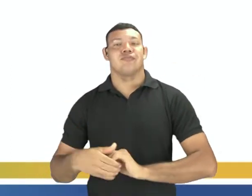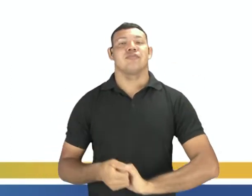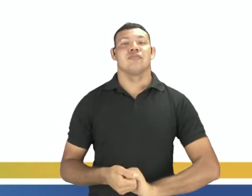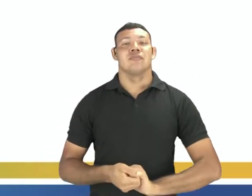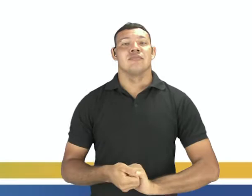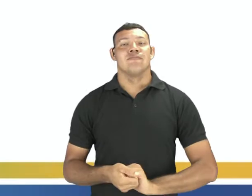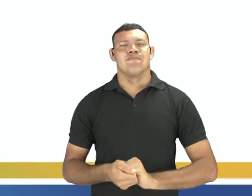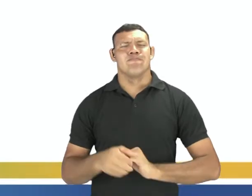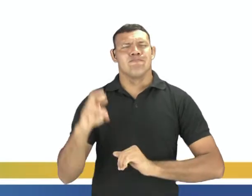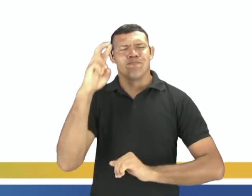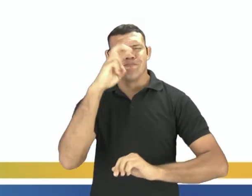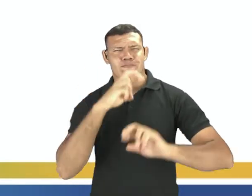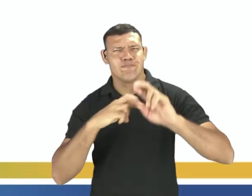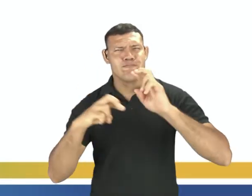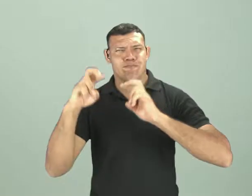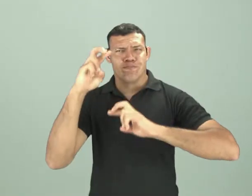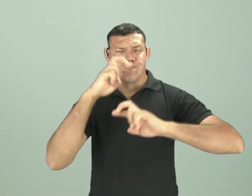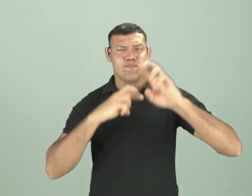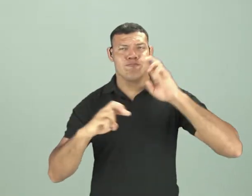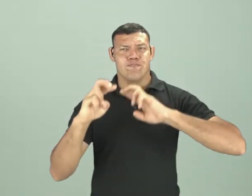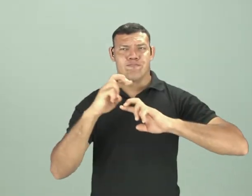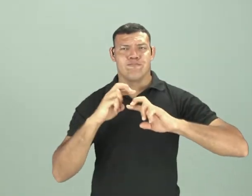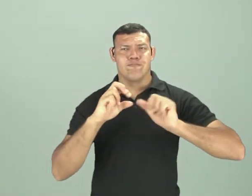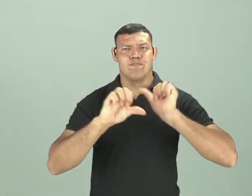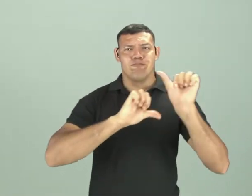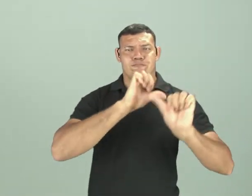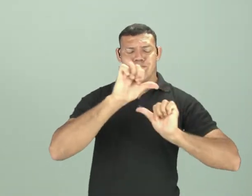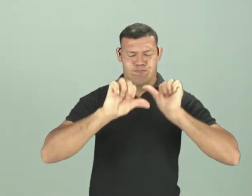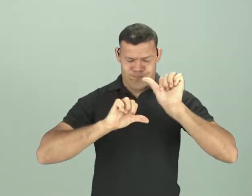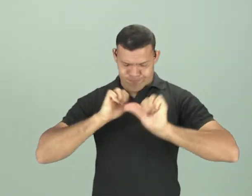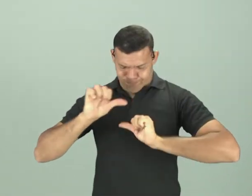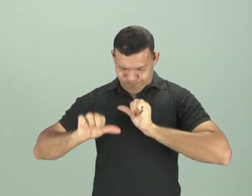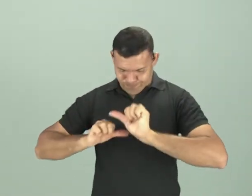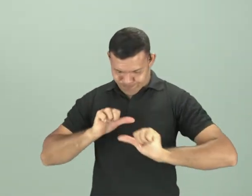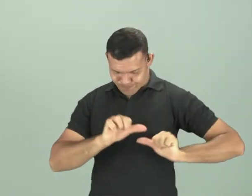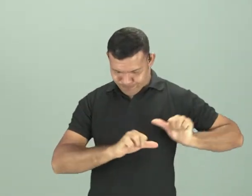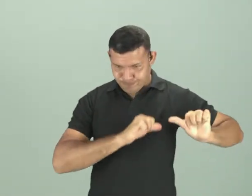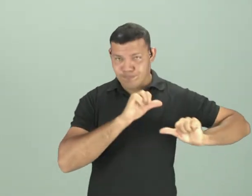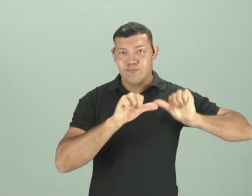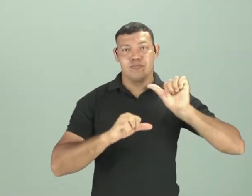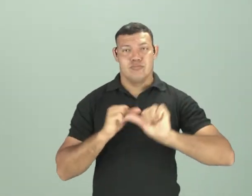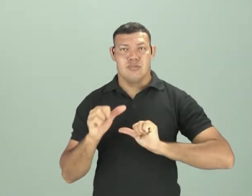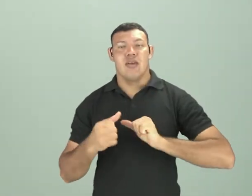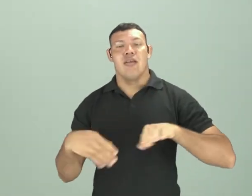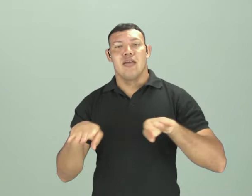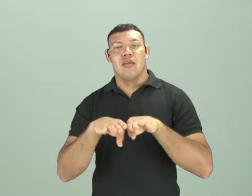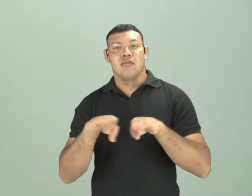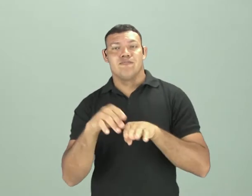começa a observar algumas transformações em seu corpo, mudanças de humor.